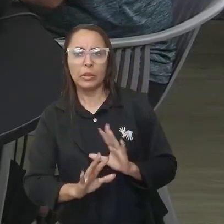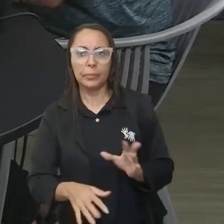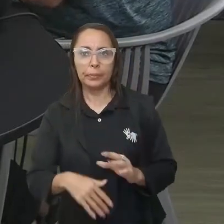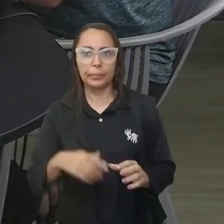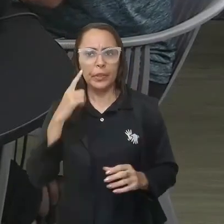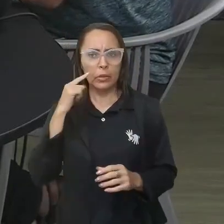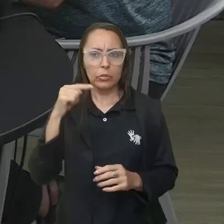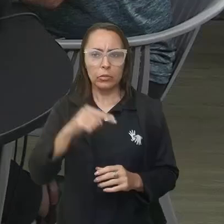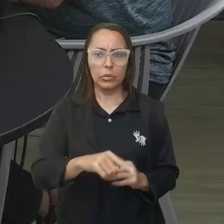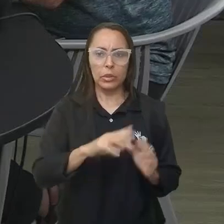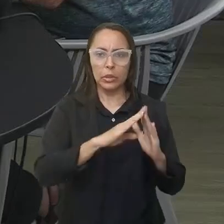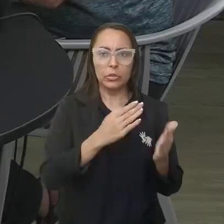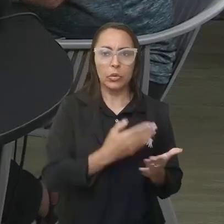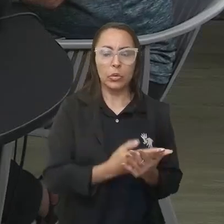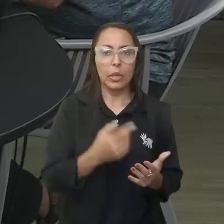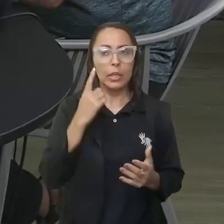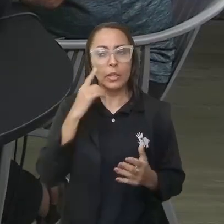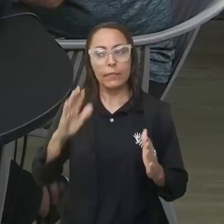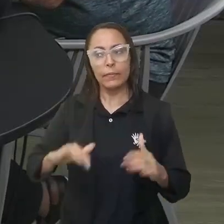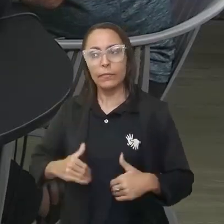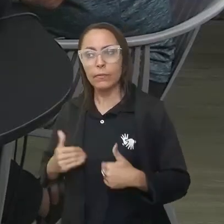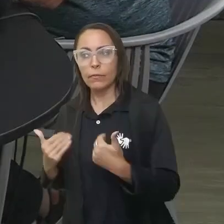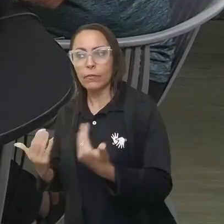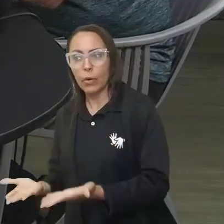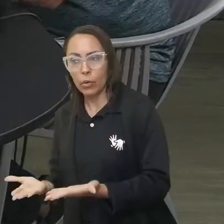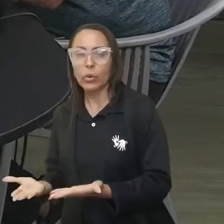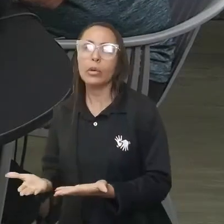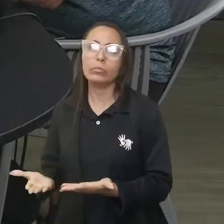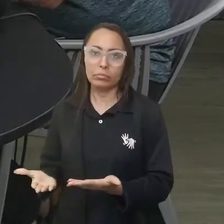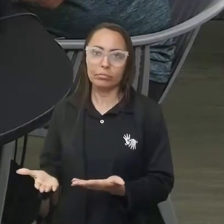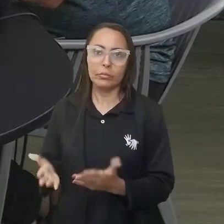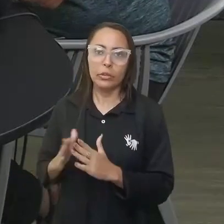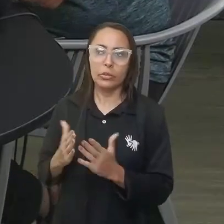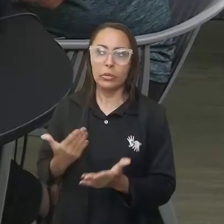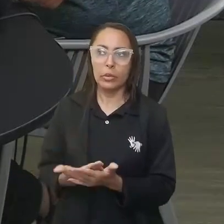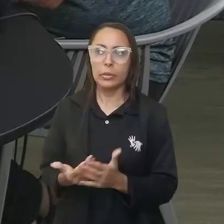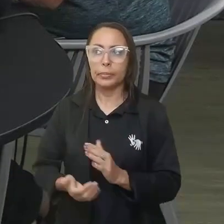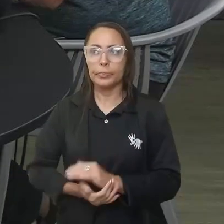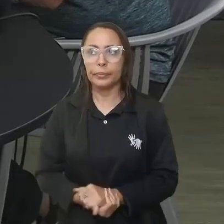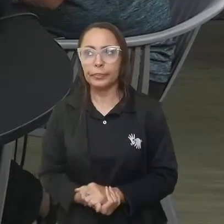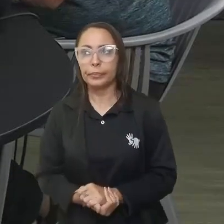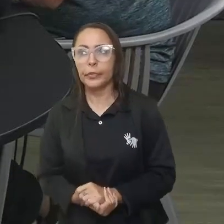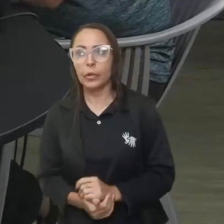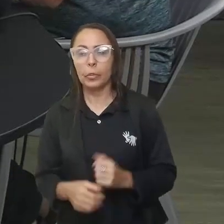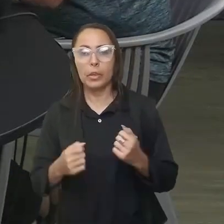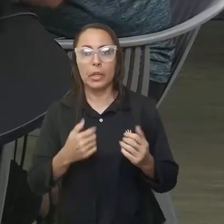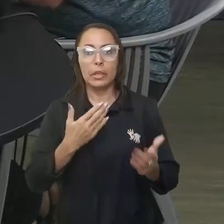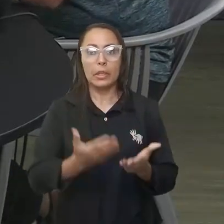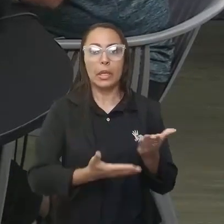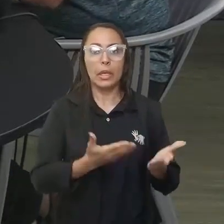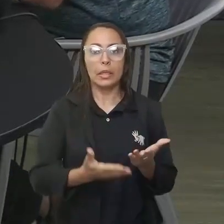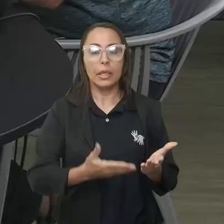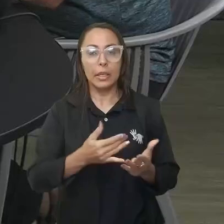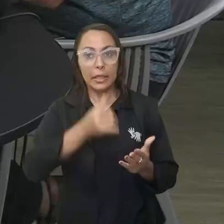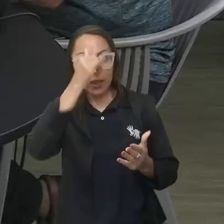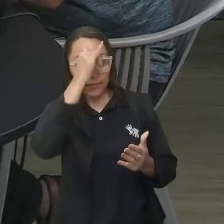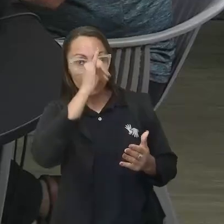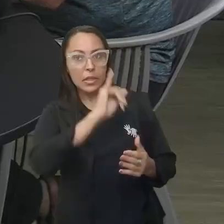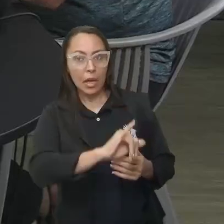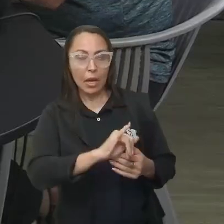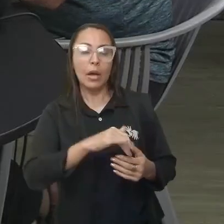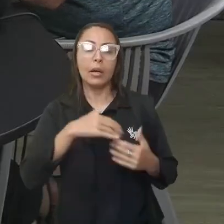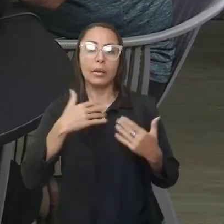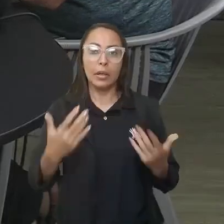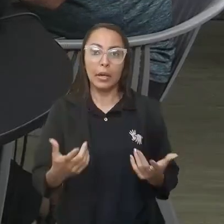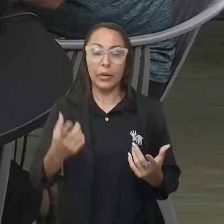está na escola, a violência está fora dos muros da escola. A gente tem que tratar de prevenções, fazer com que essa